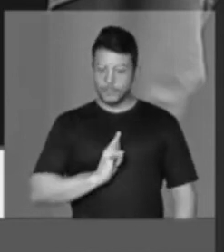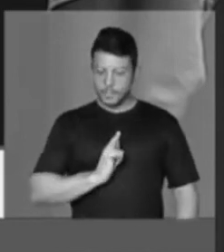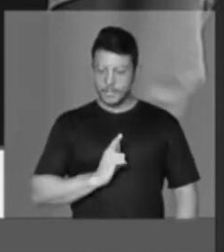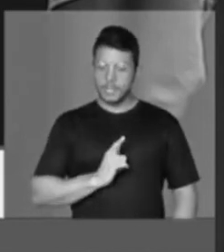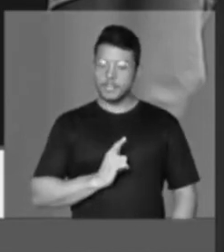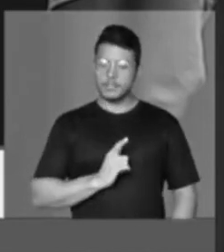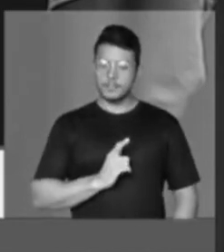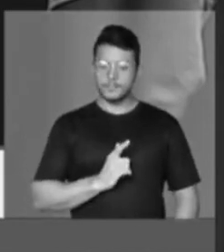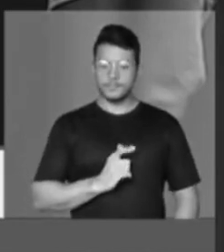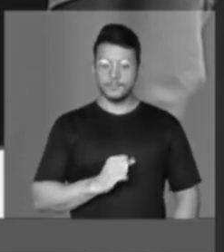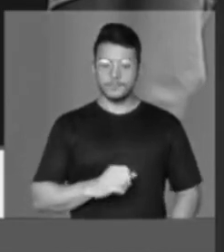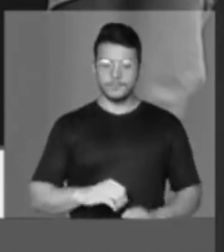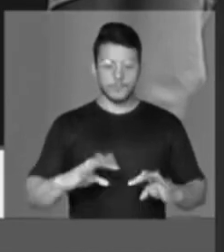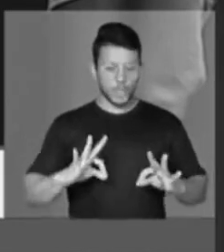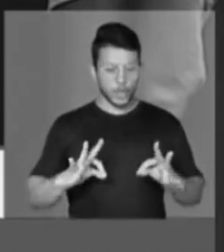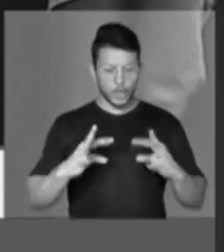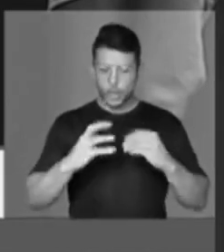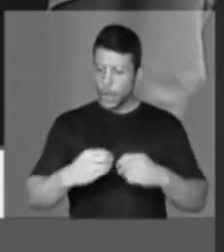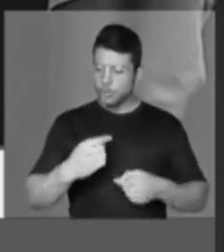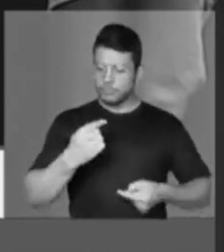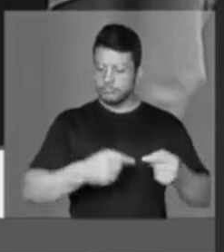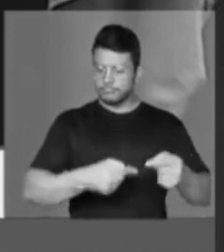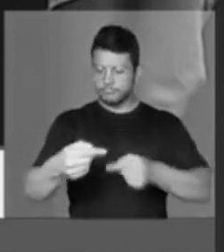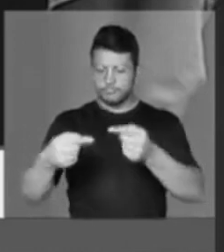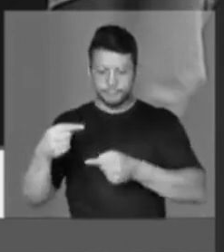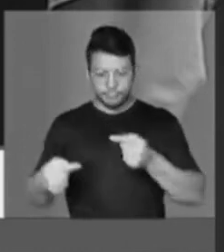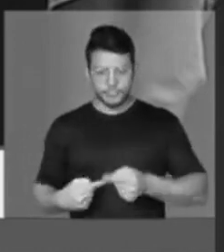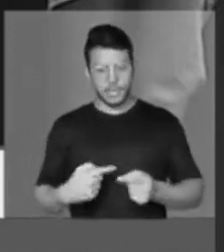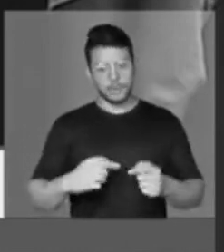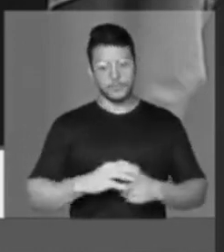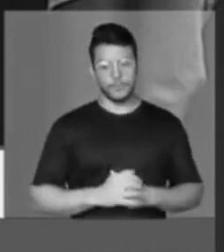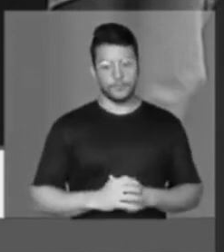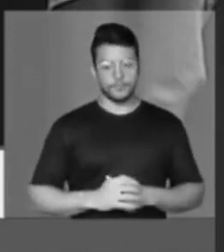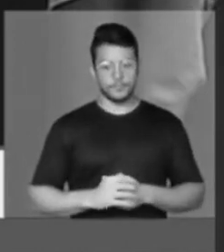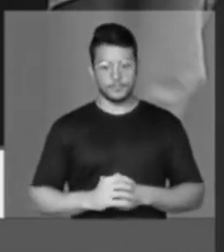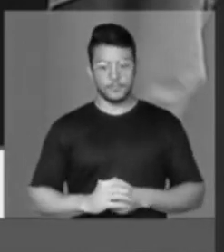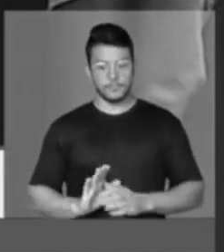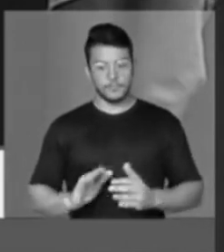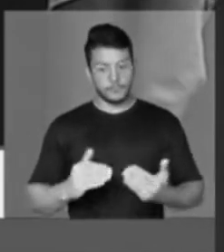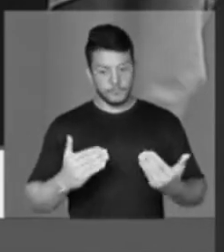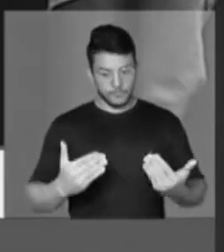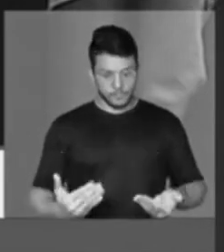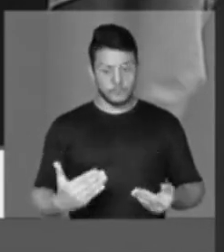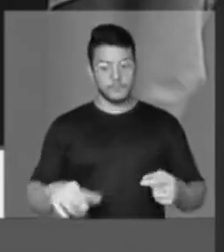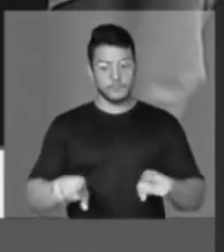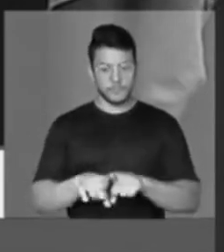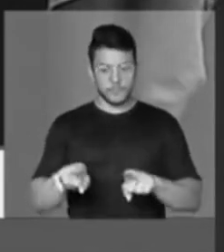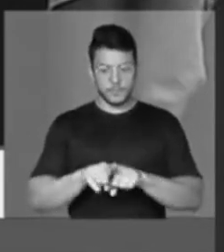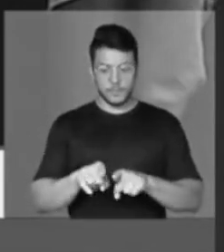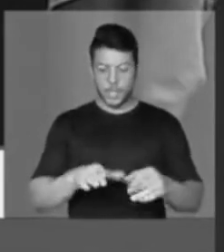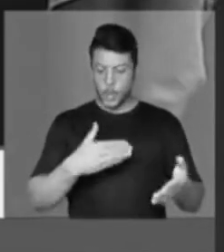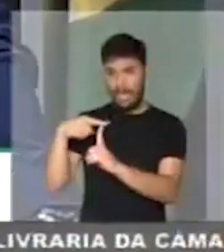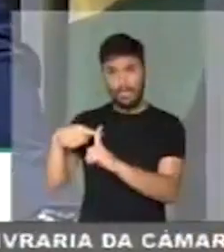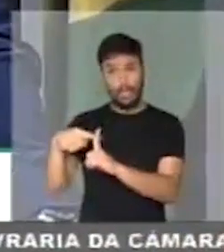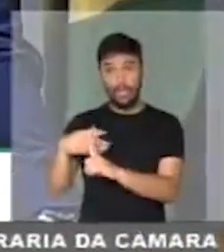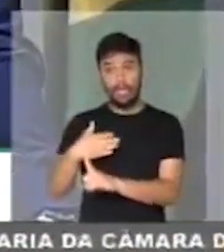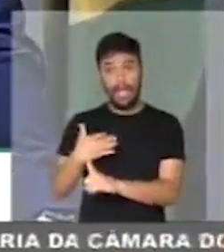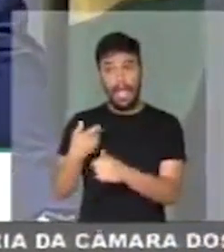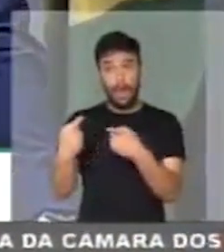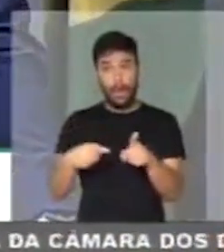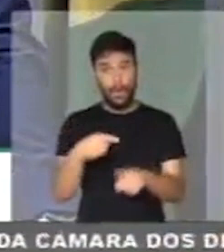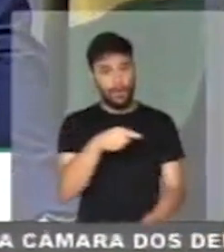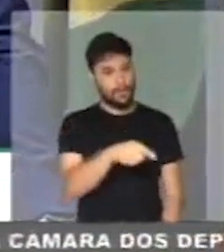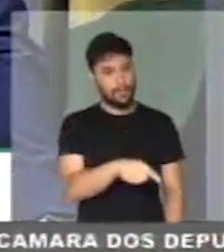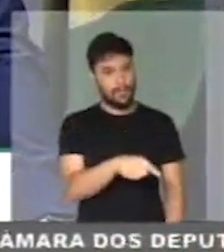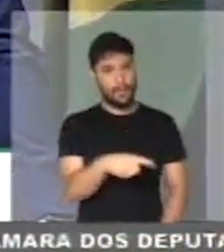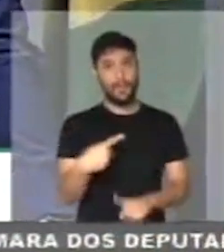seus fiéis todo tipo de debate que queira, assim como qualquer outra igreja. De acordo